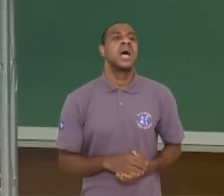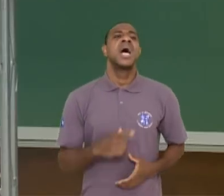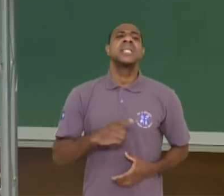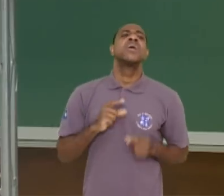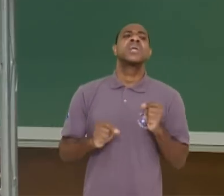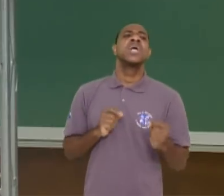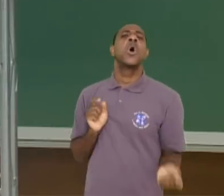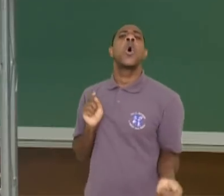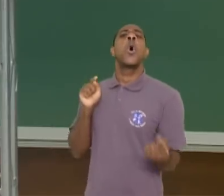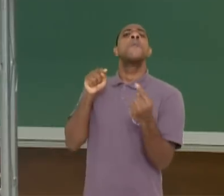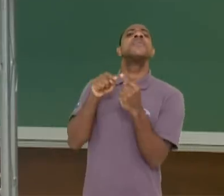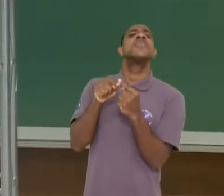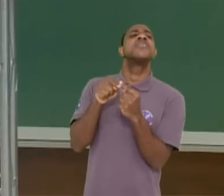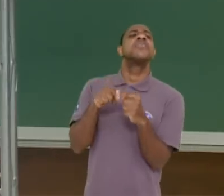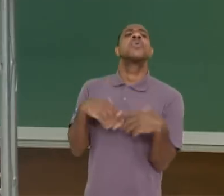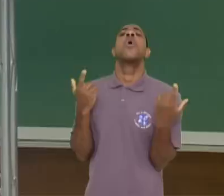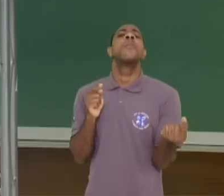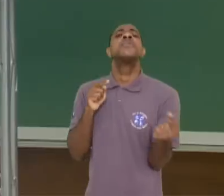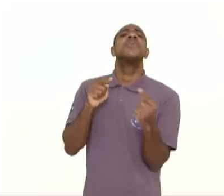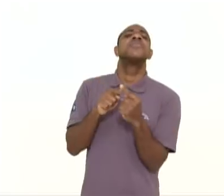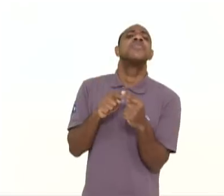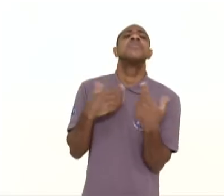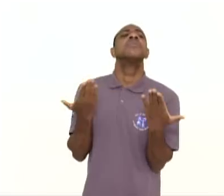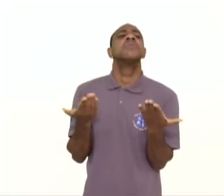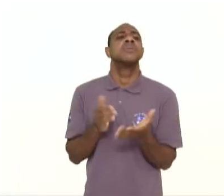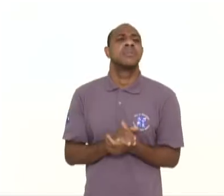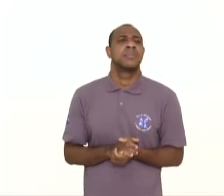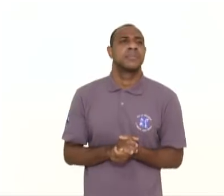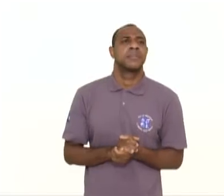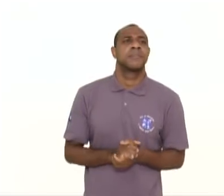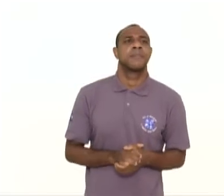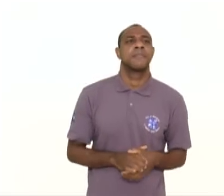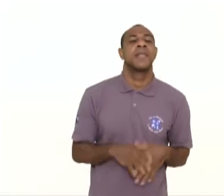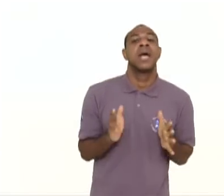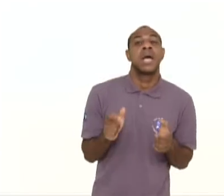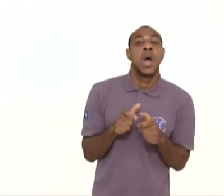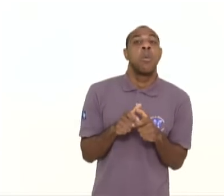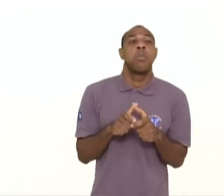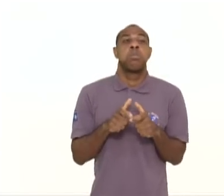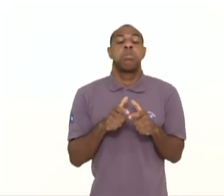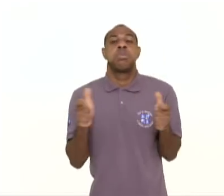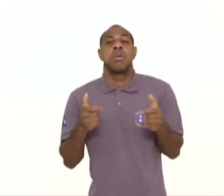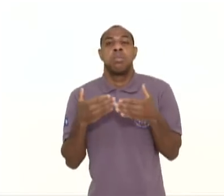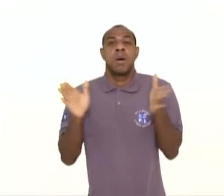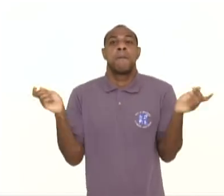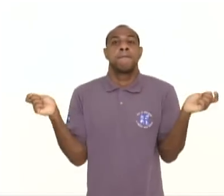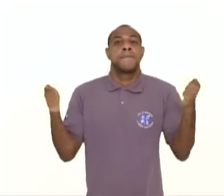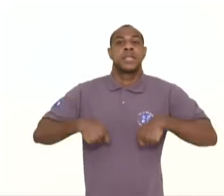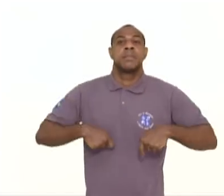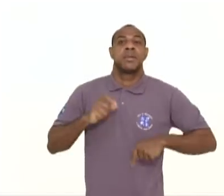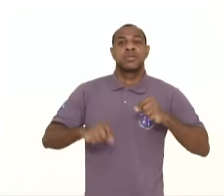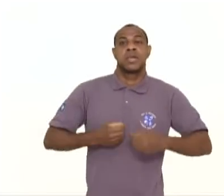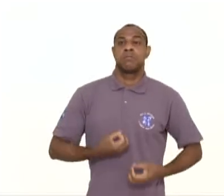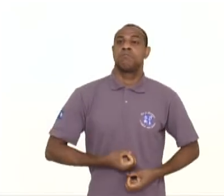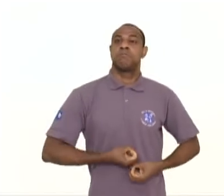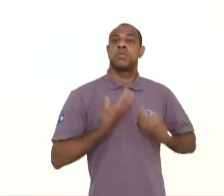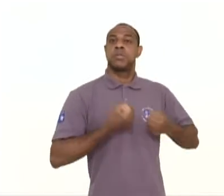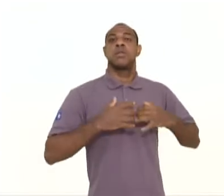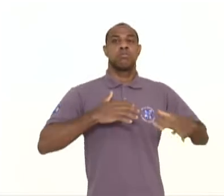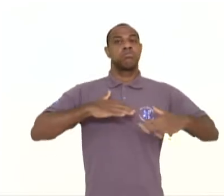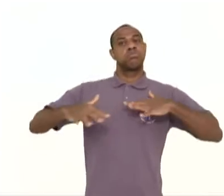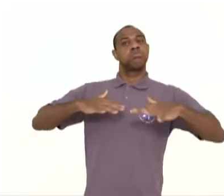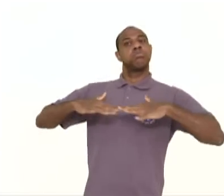objetivos, né? Que objetivos são esses? Então, a ideia da imitação aqui é ampliar as possibilidades expressivas dos